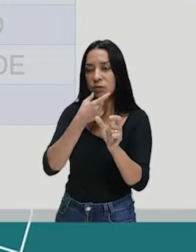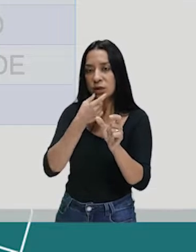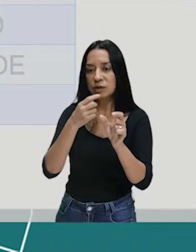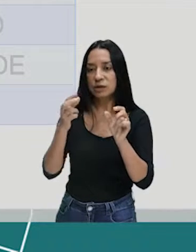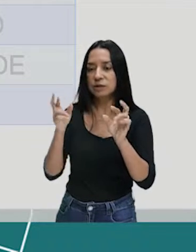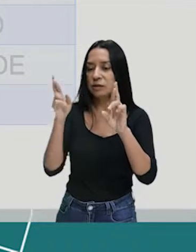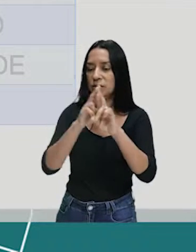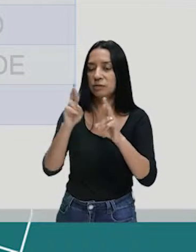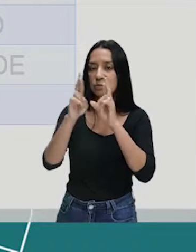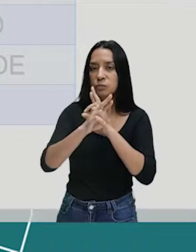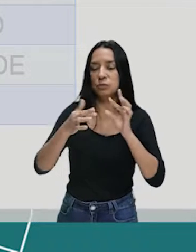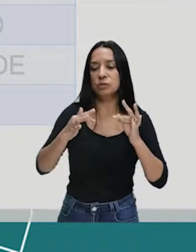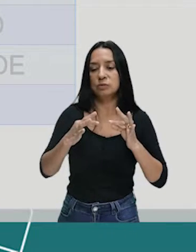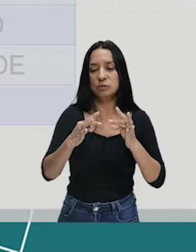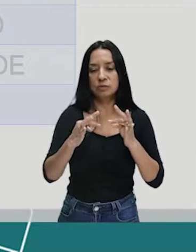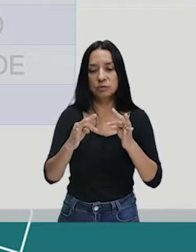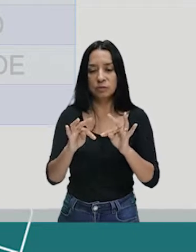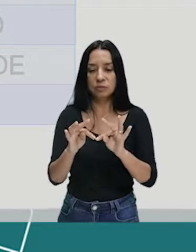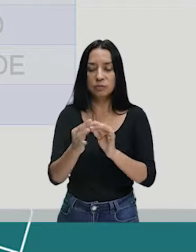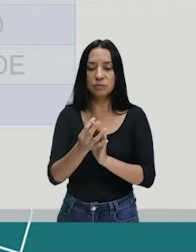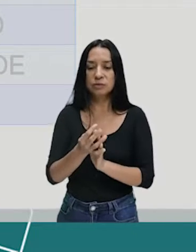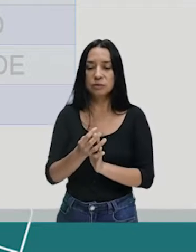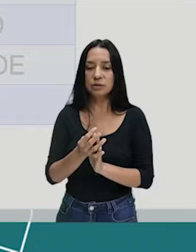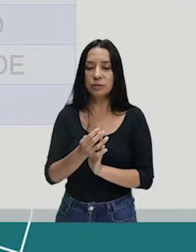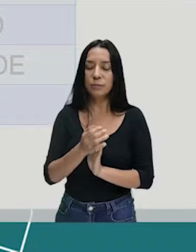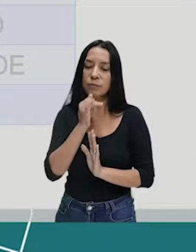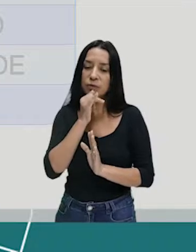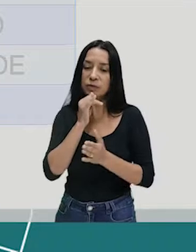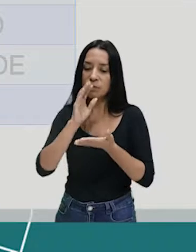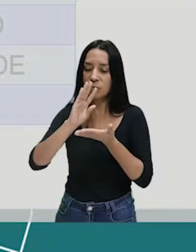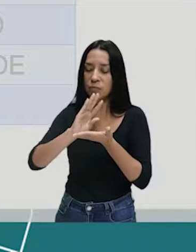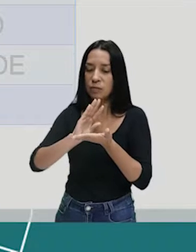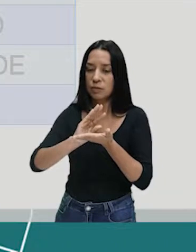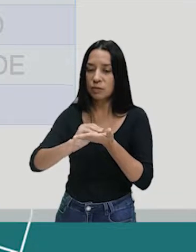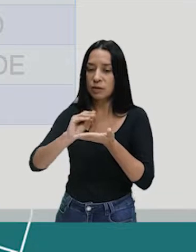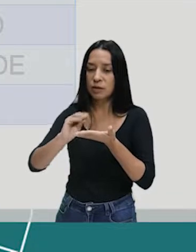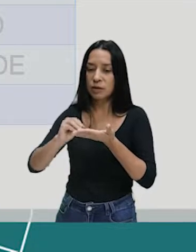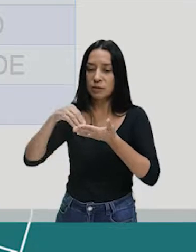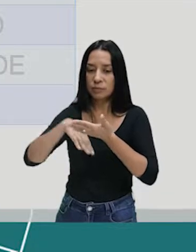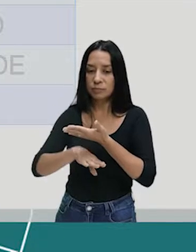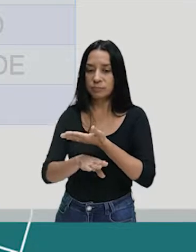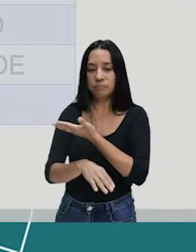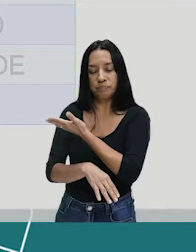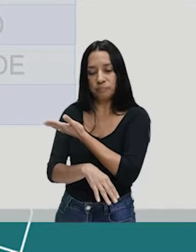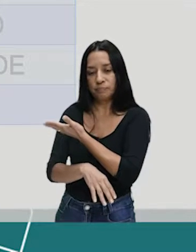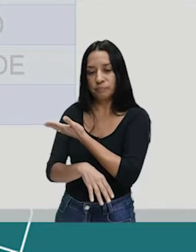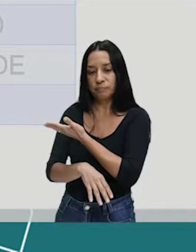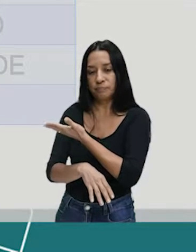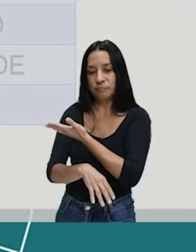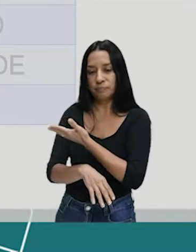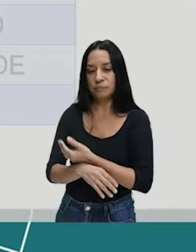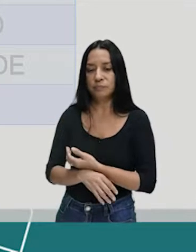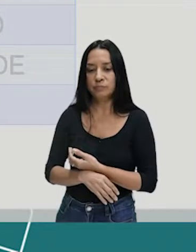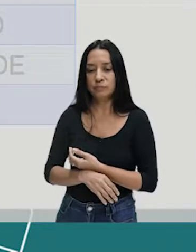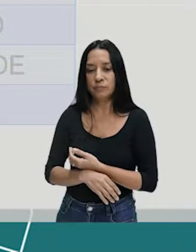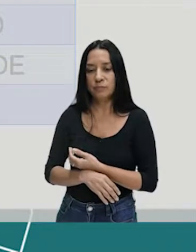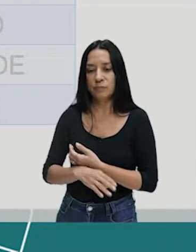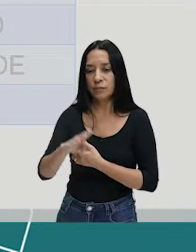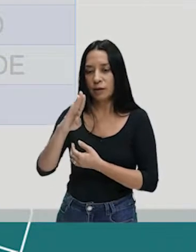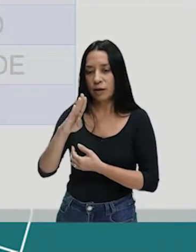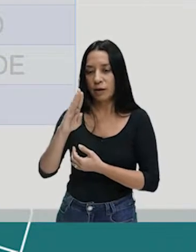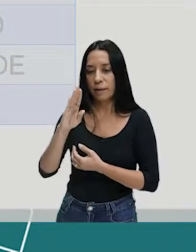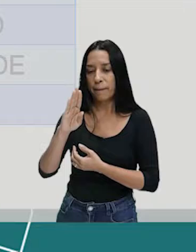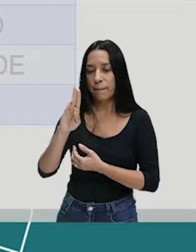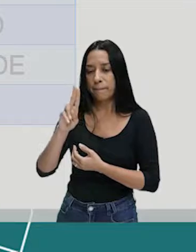algum momento já falou já utilizou A então backup browser bug que é um blog é um